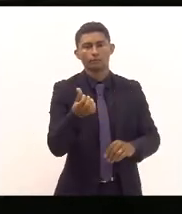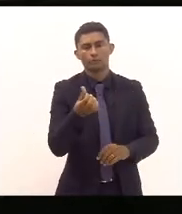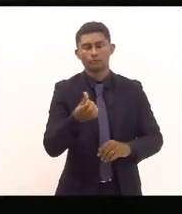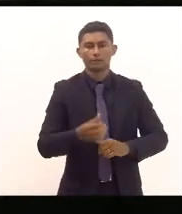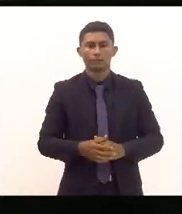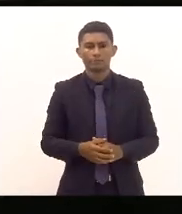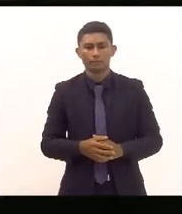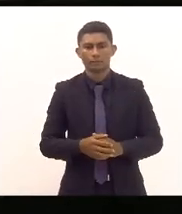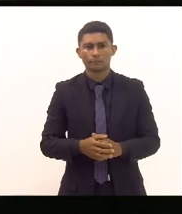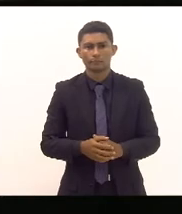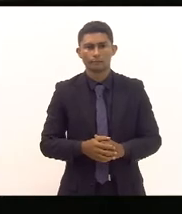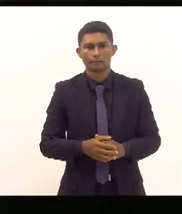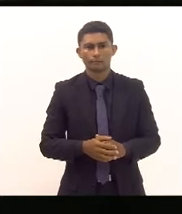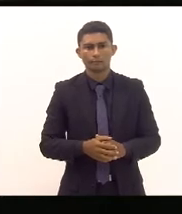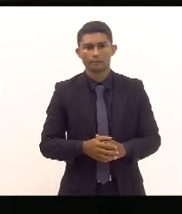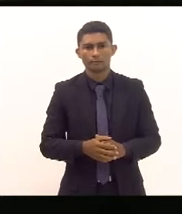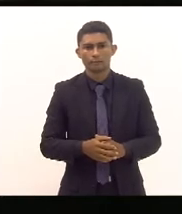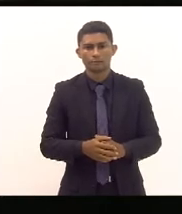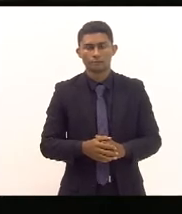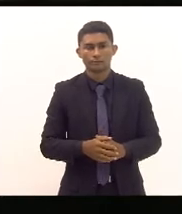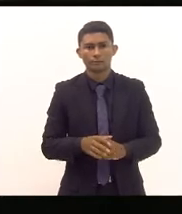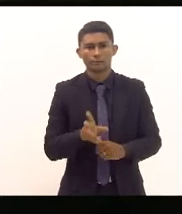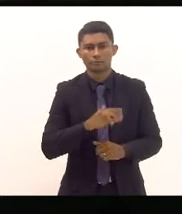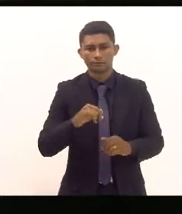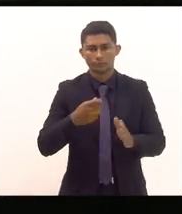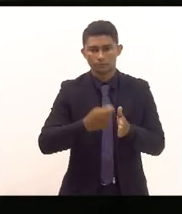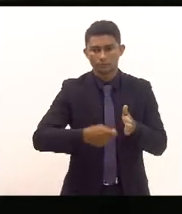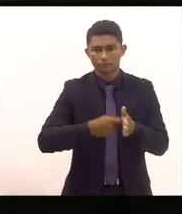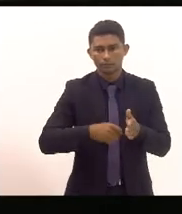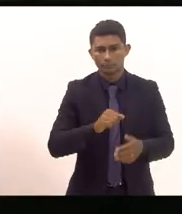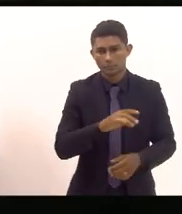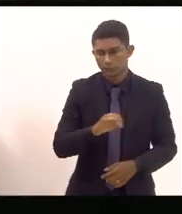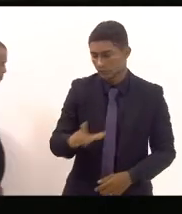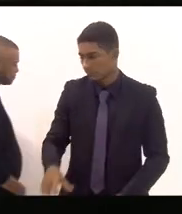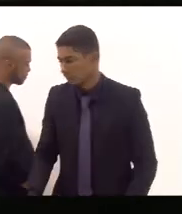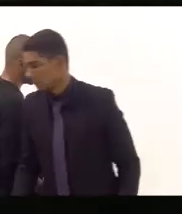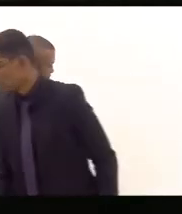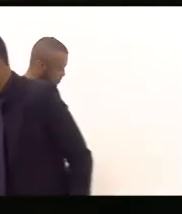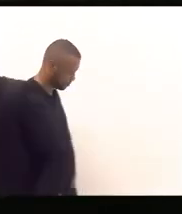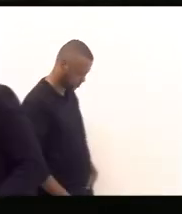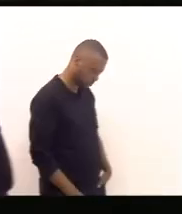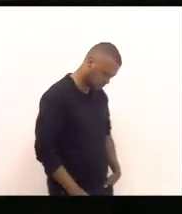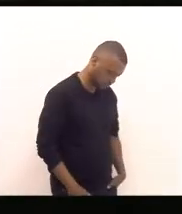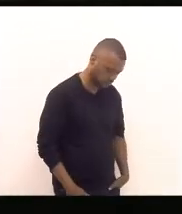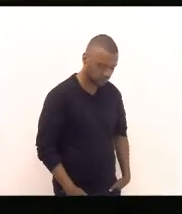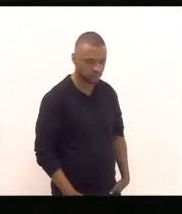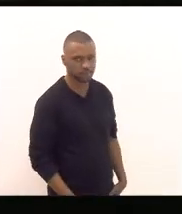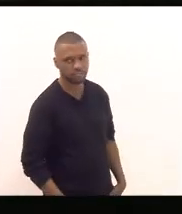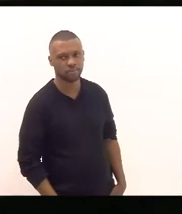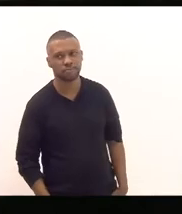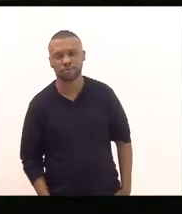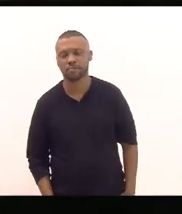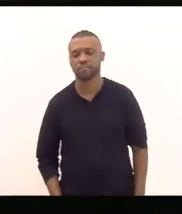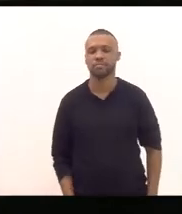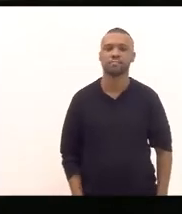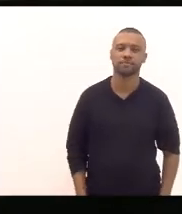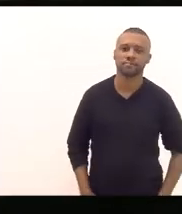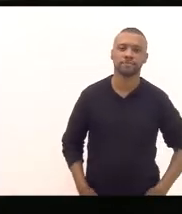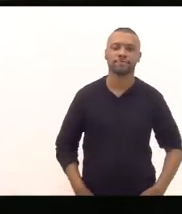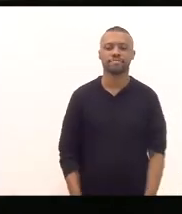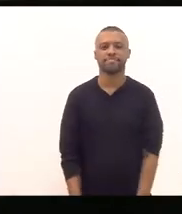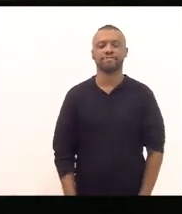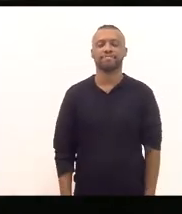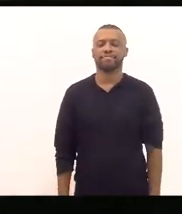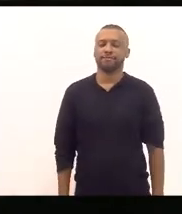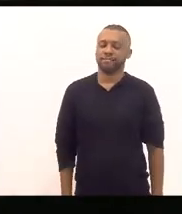terão também terão direito a tarifa social recentemente aos serviços de água e manutenção da esgotamento sanitário quando